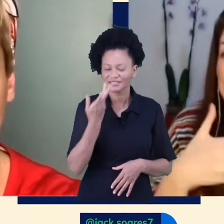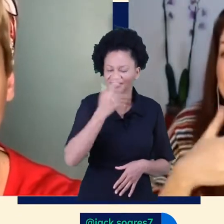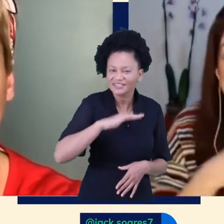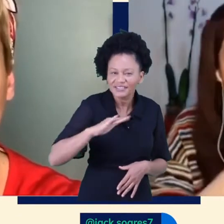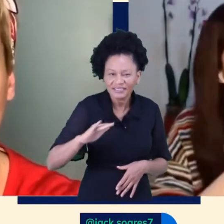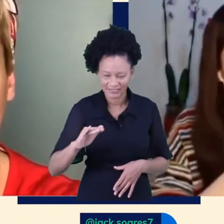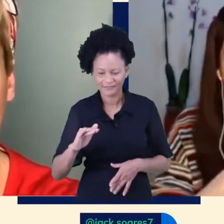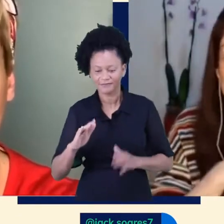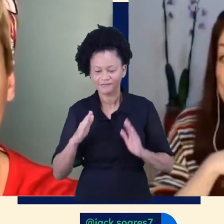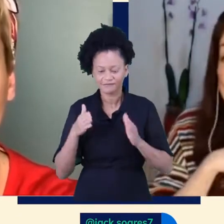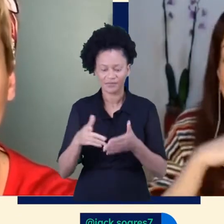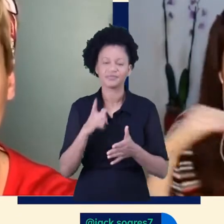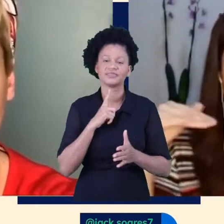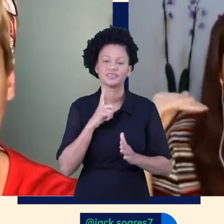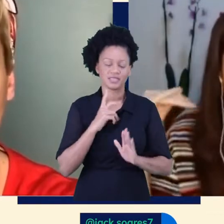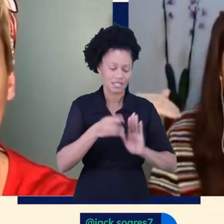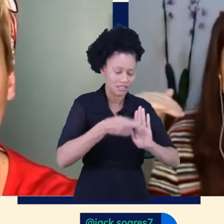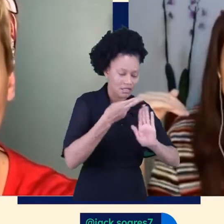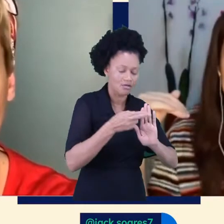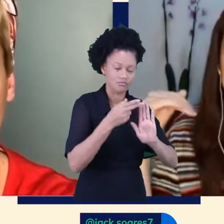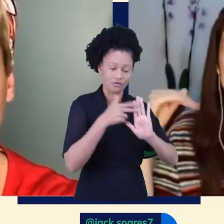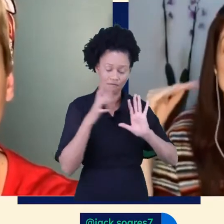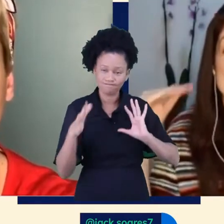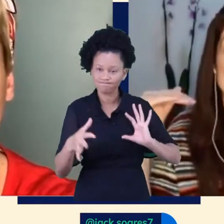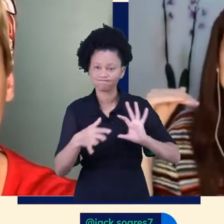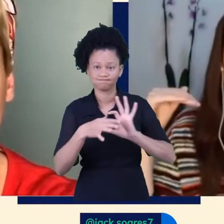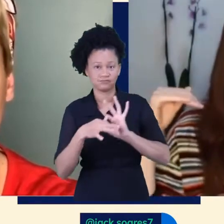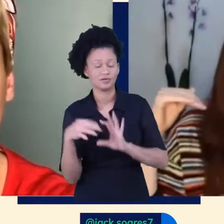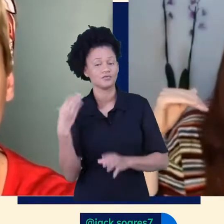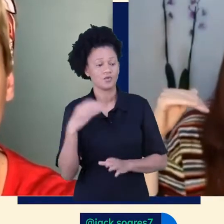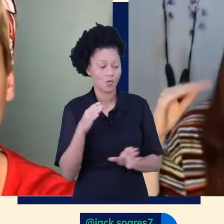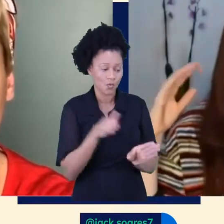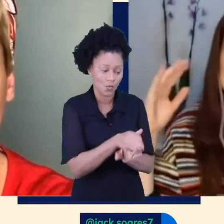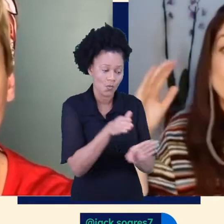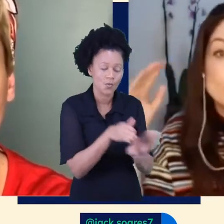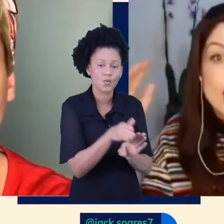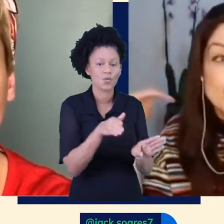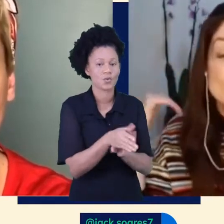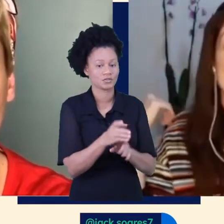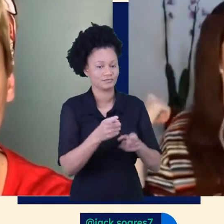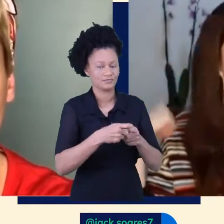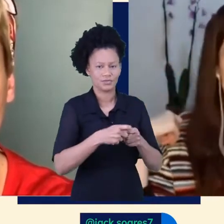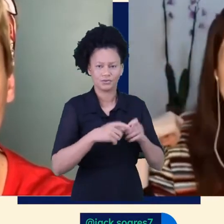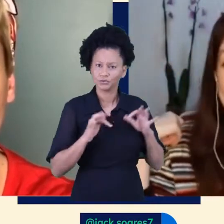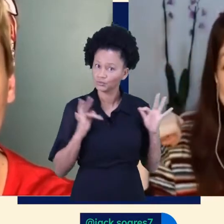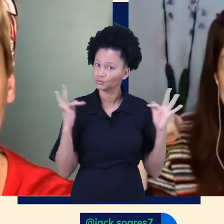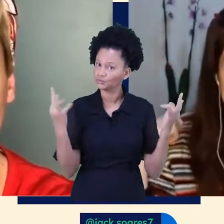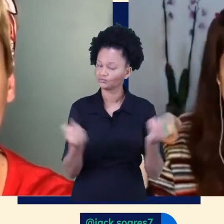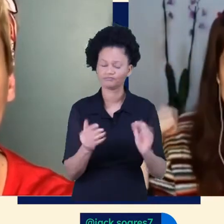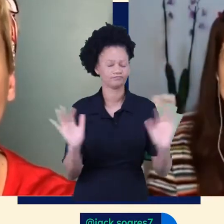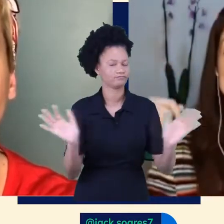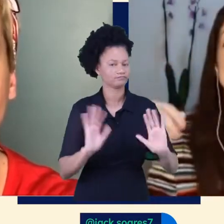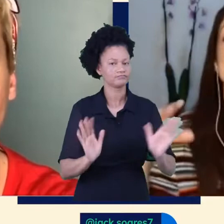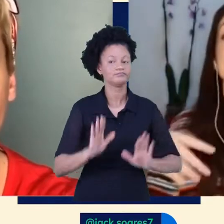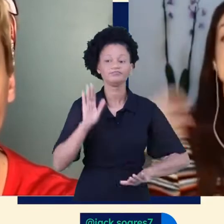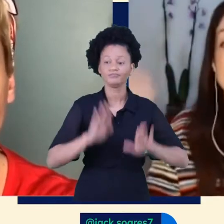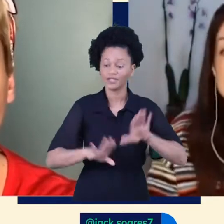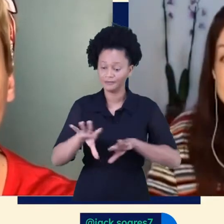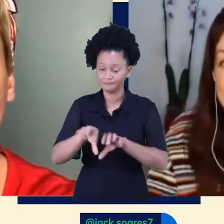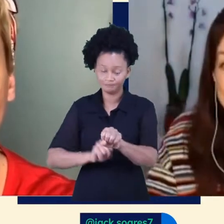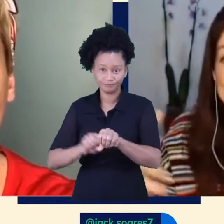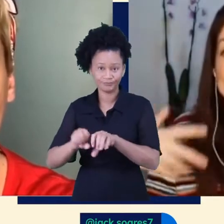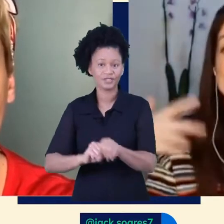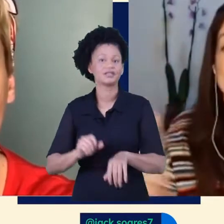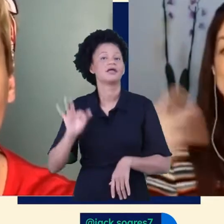orienta os médicos a lidarem com isso. Mas não são todos, gente. Depende muito da formação, da faculdade, da idade desse médico, se